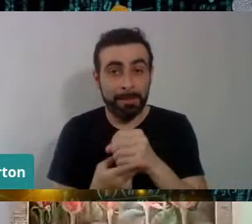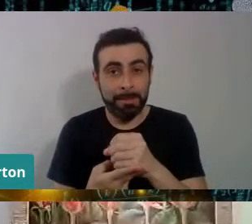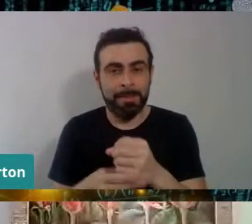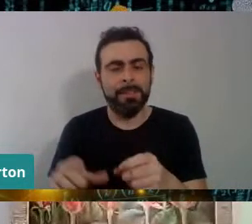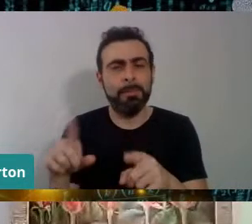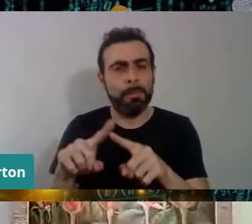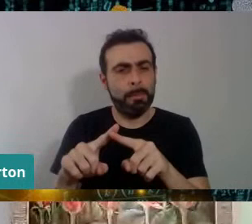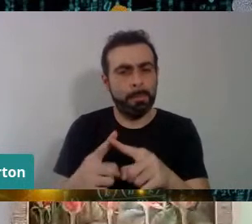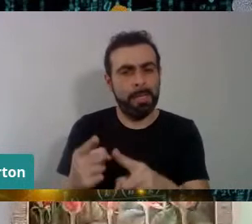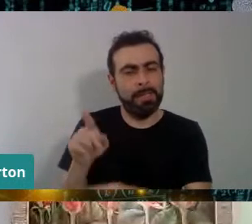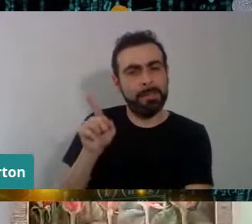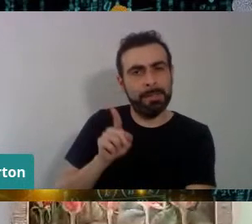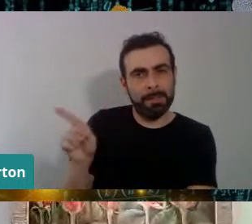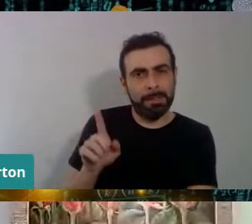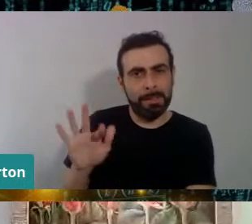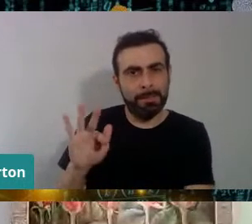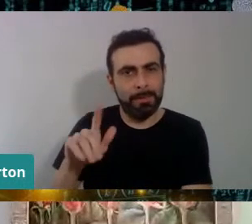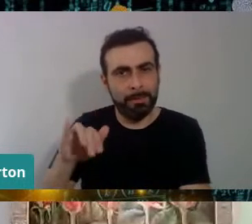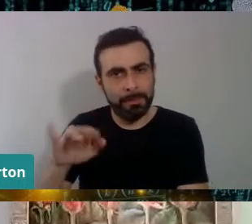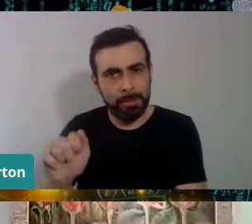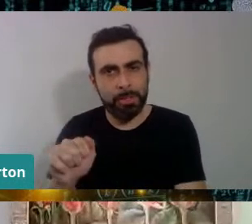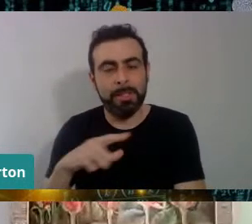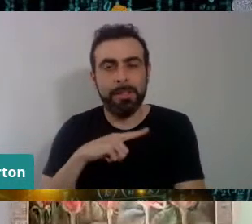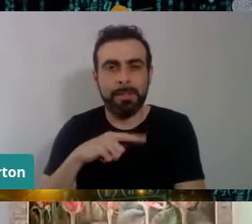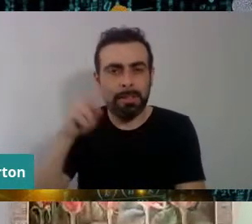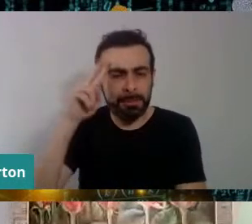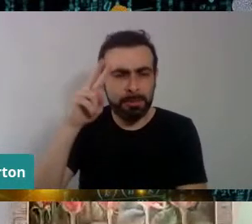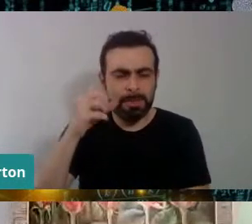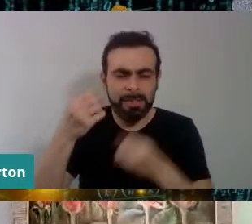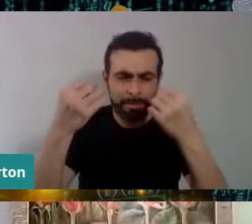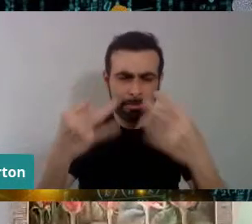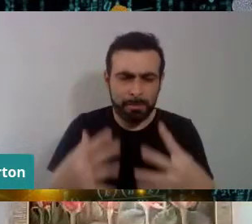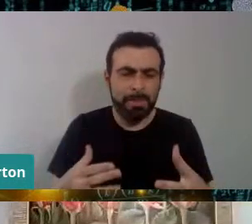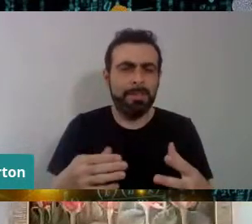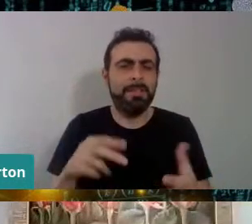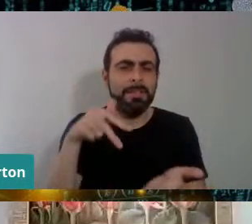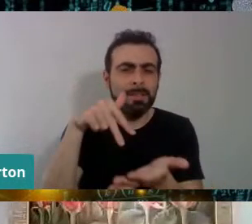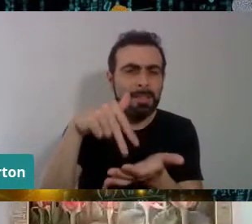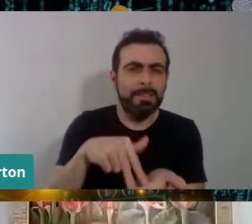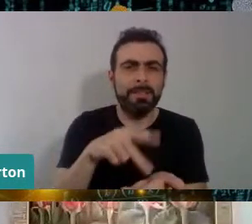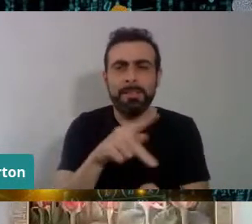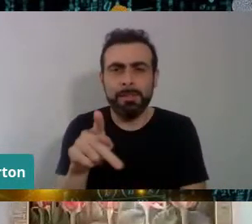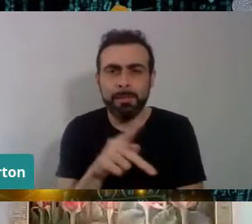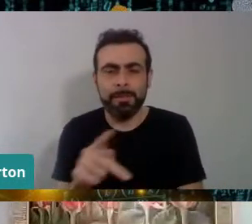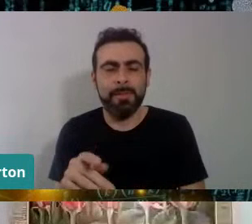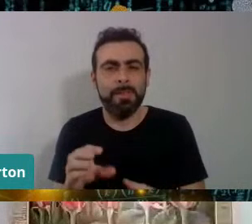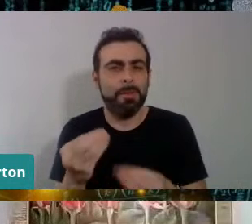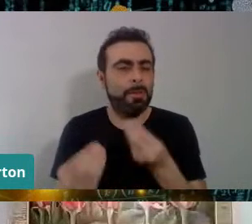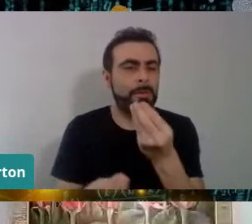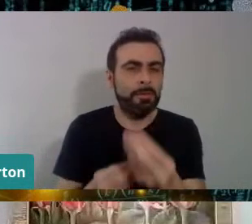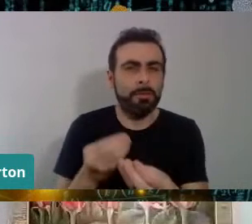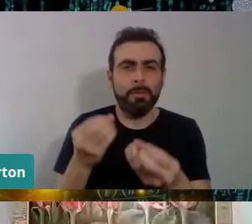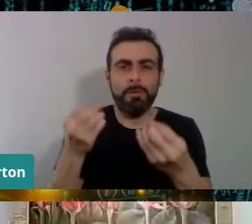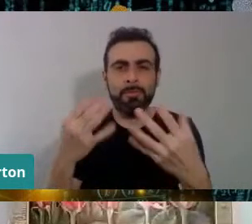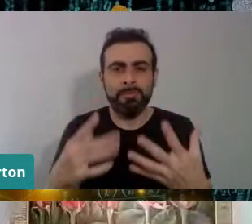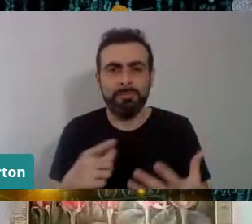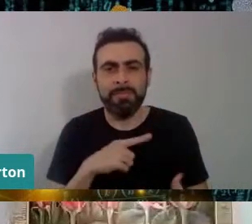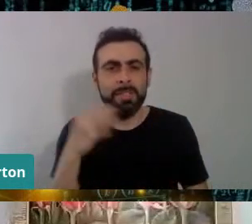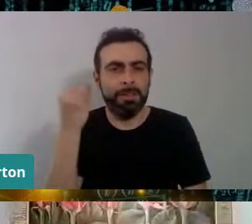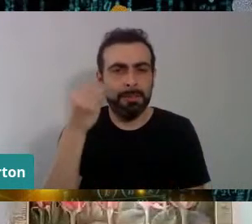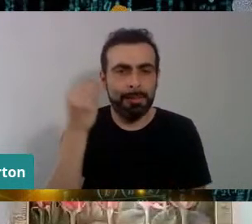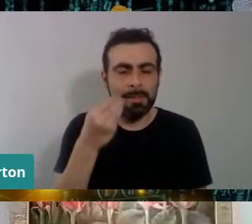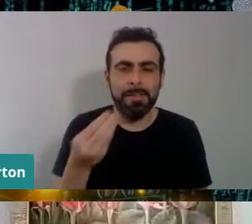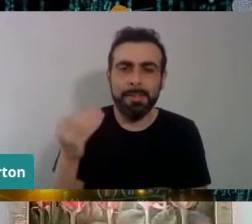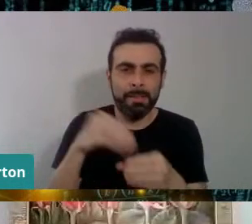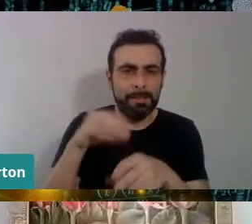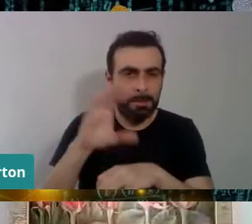Fafija. Né? Professor Luciano, conta para nós como é que foi a sua chegada na Fafija, a sua chegada no curso de matemática, como é que foi